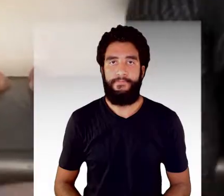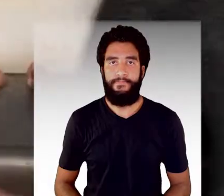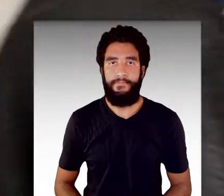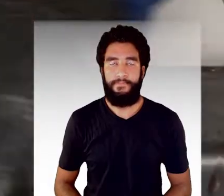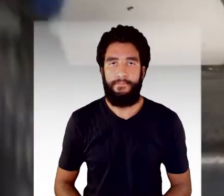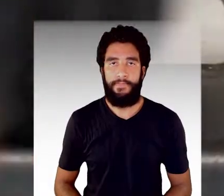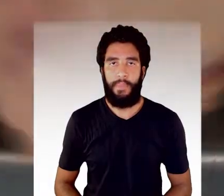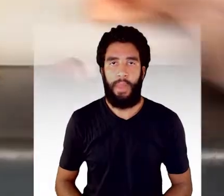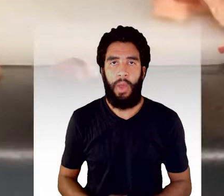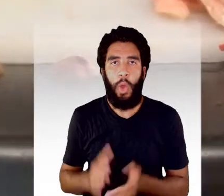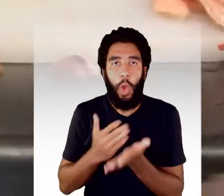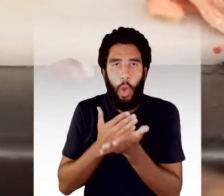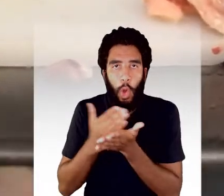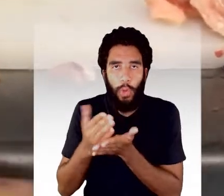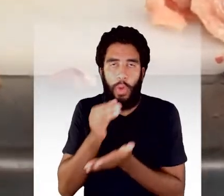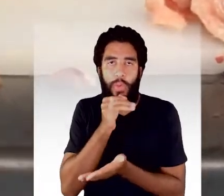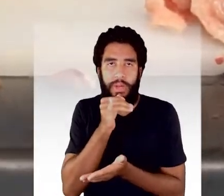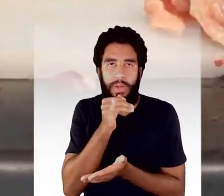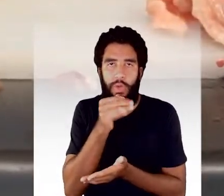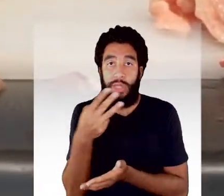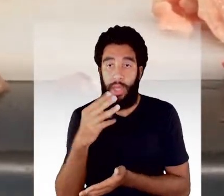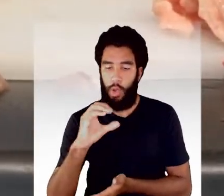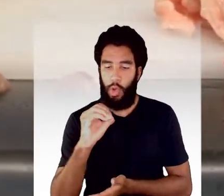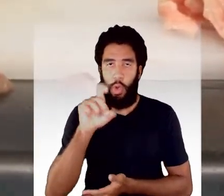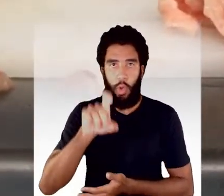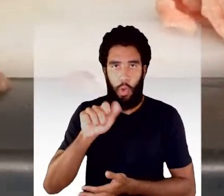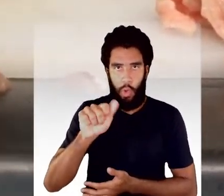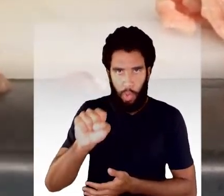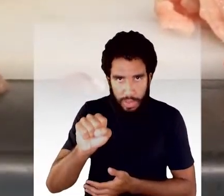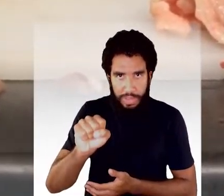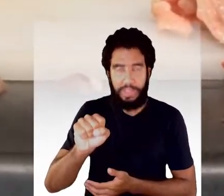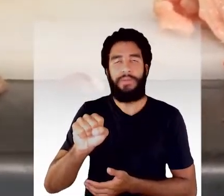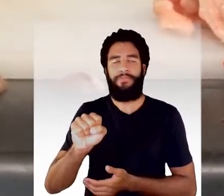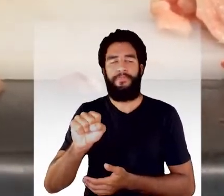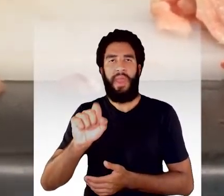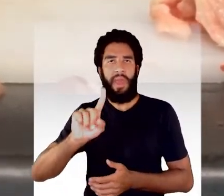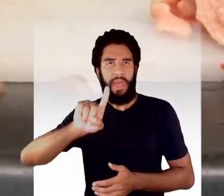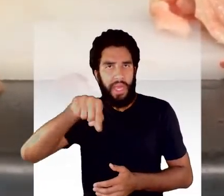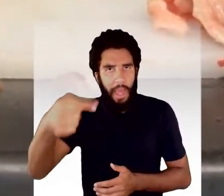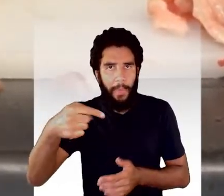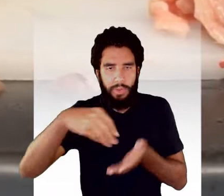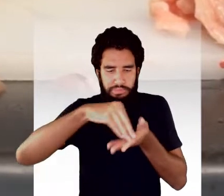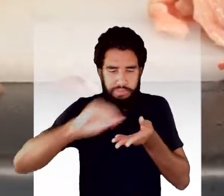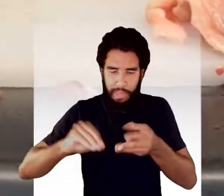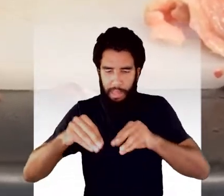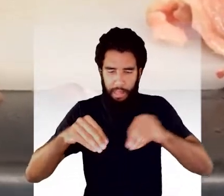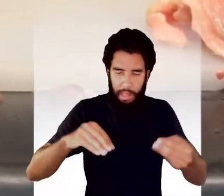A gente começou desossando 3 coxas e meia, Depois, quando eu saí de